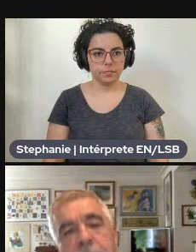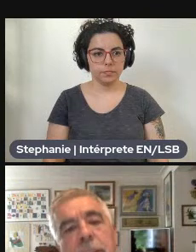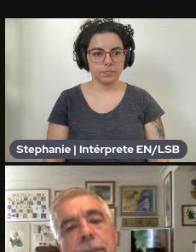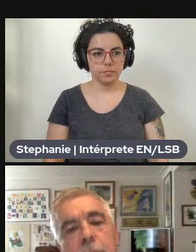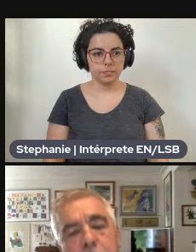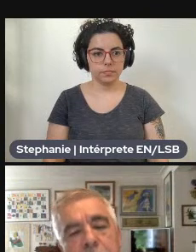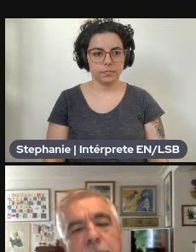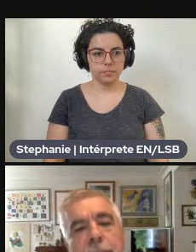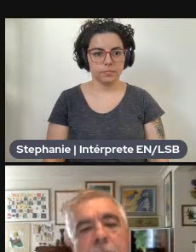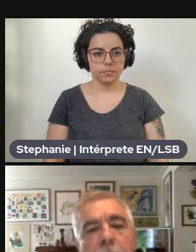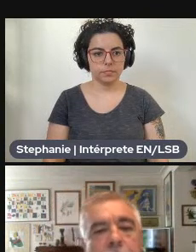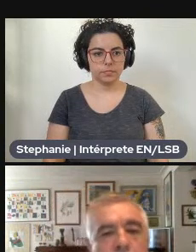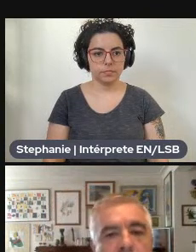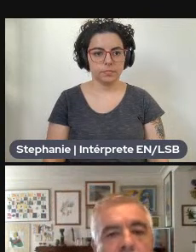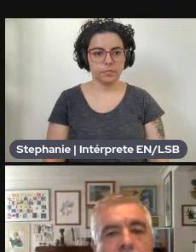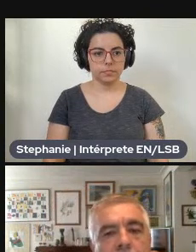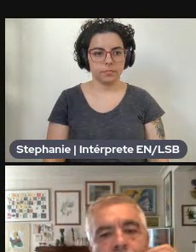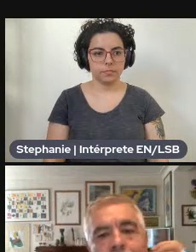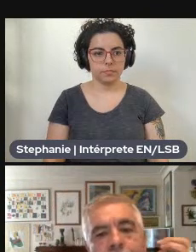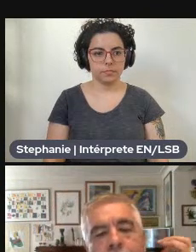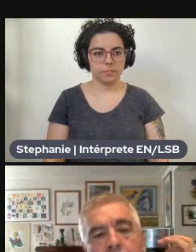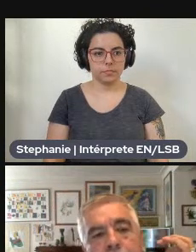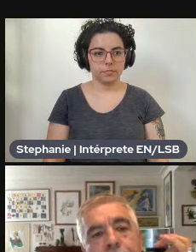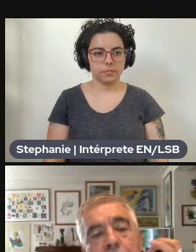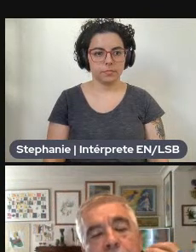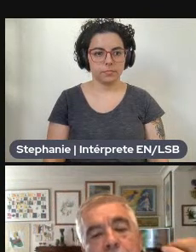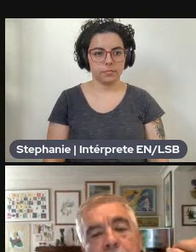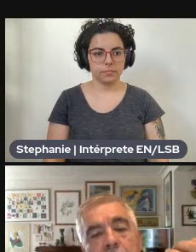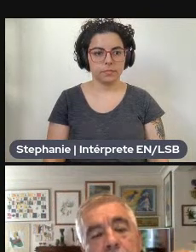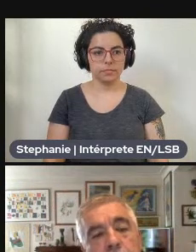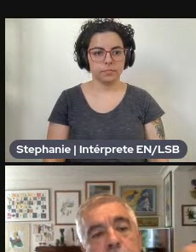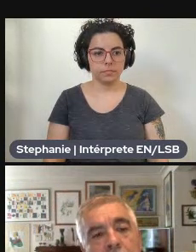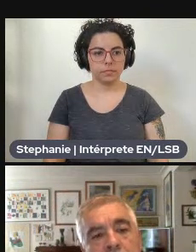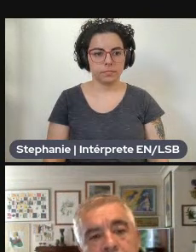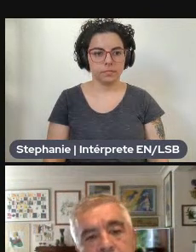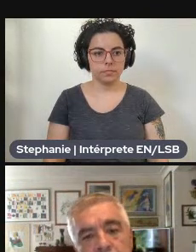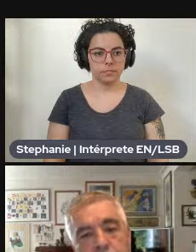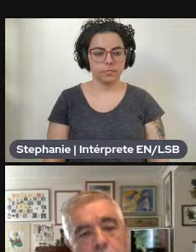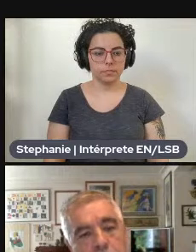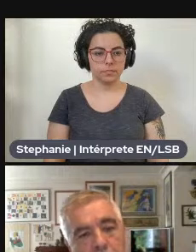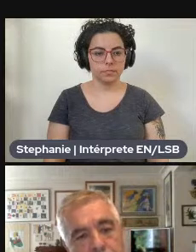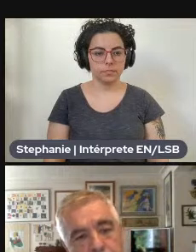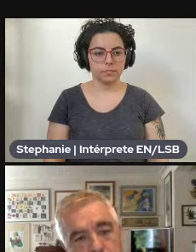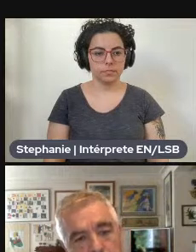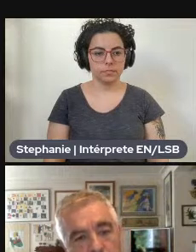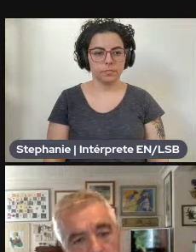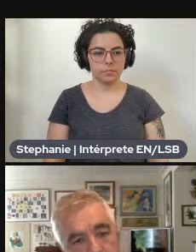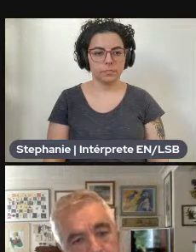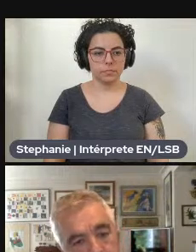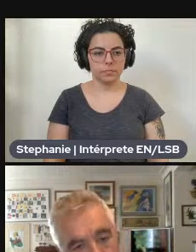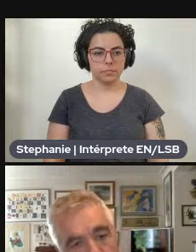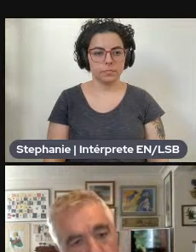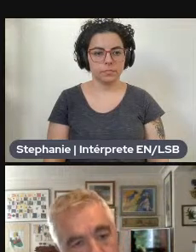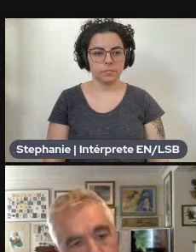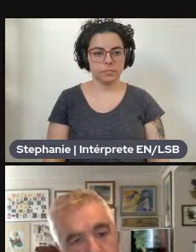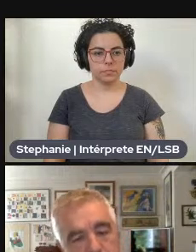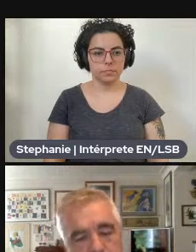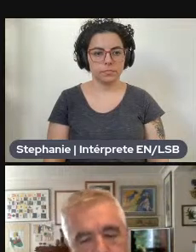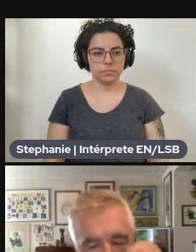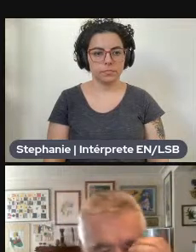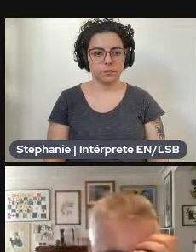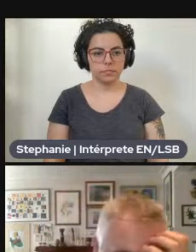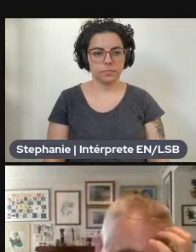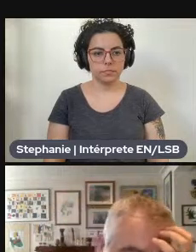significado efetivo, ao significado real, que acontece no texto, tal como